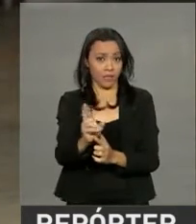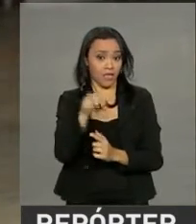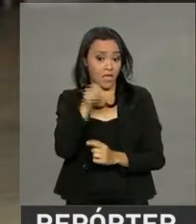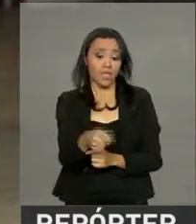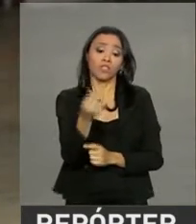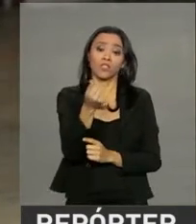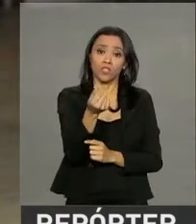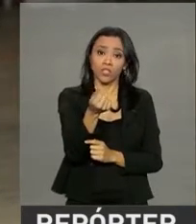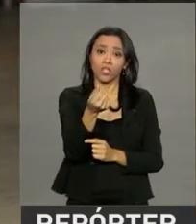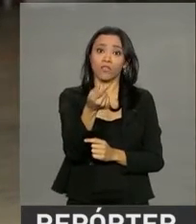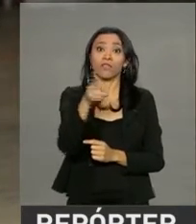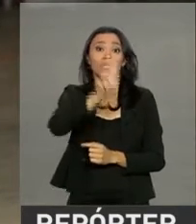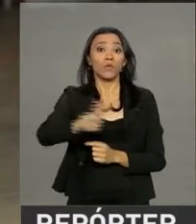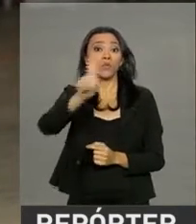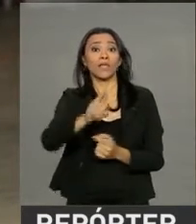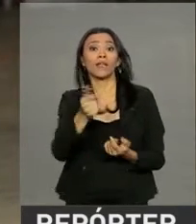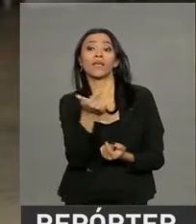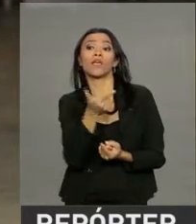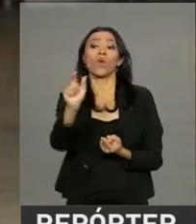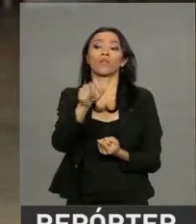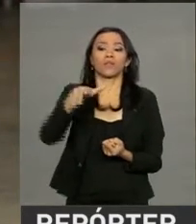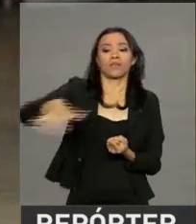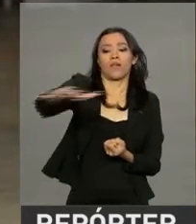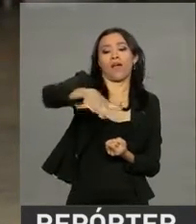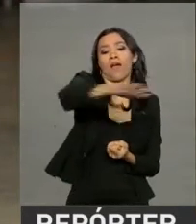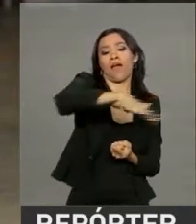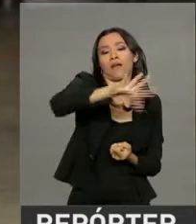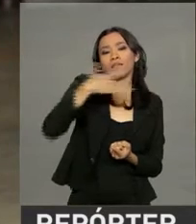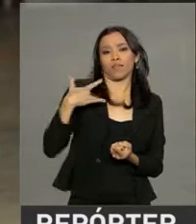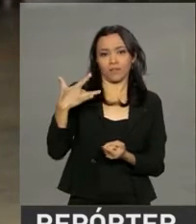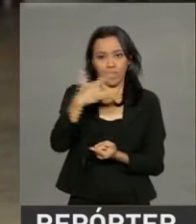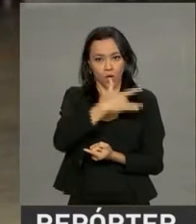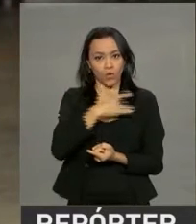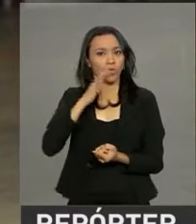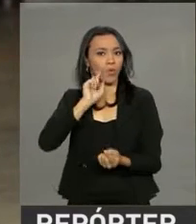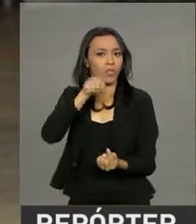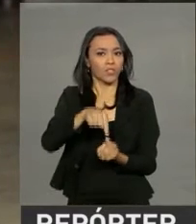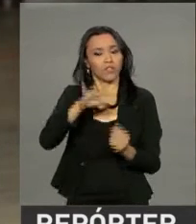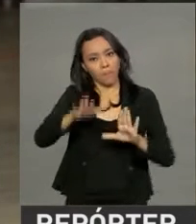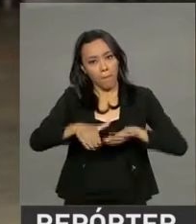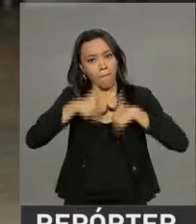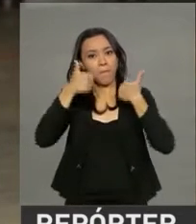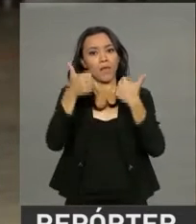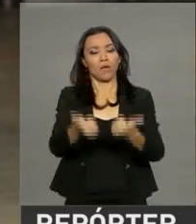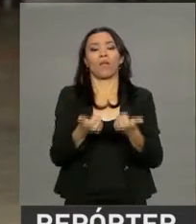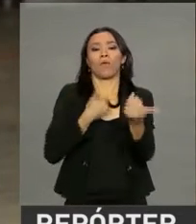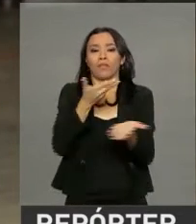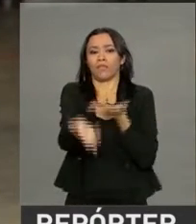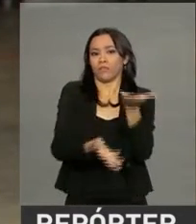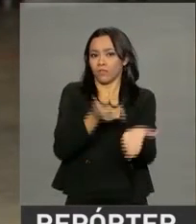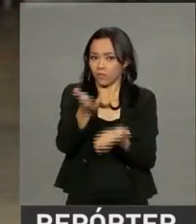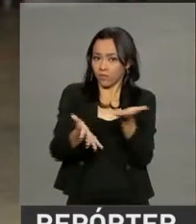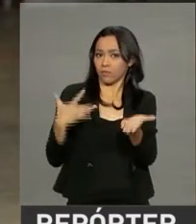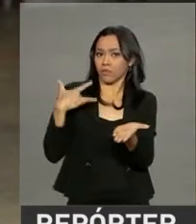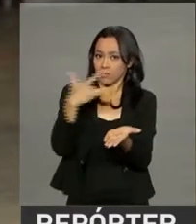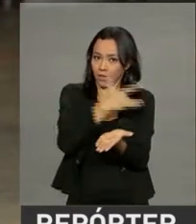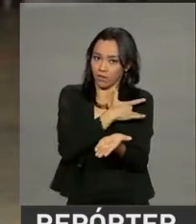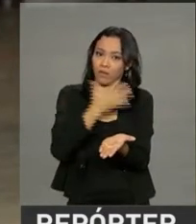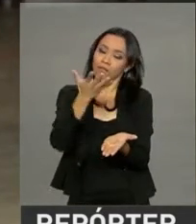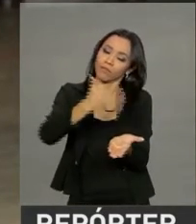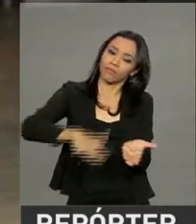está sendo reaplicado em outras áreas da saúde para melhorar a qualidade da saúde pública e o atendimento prestado